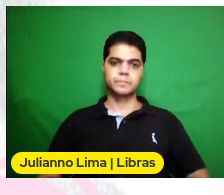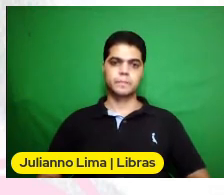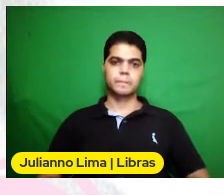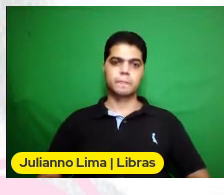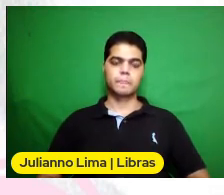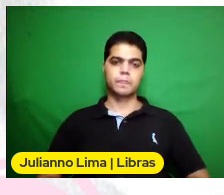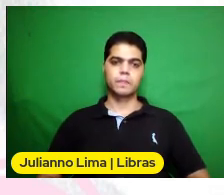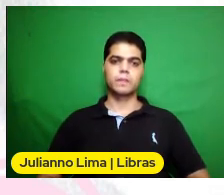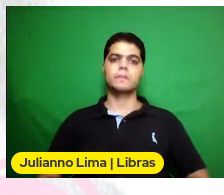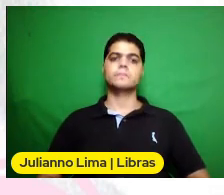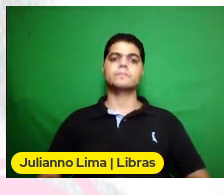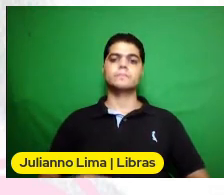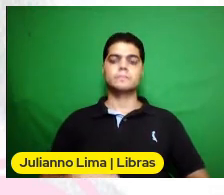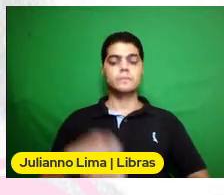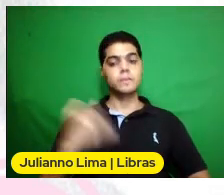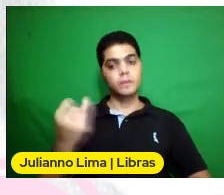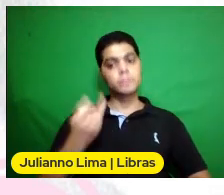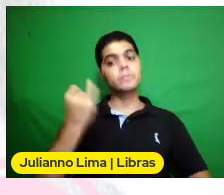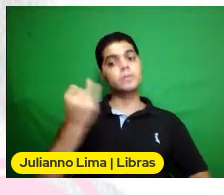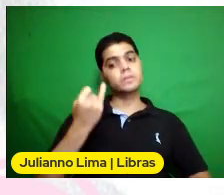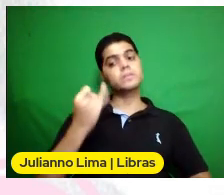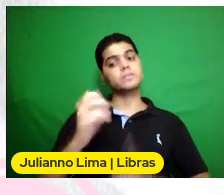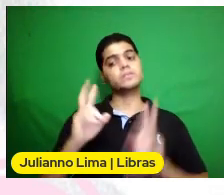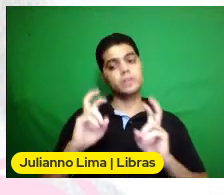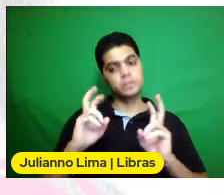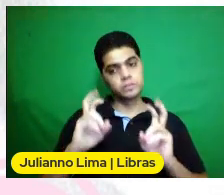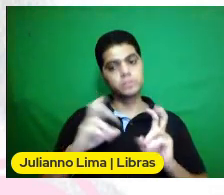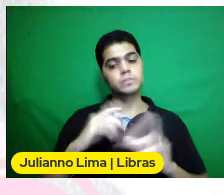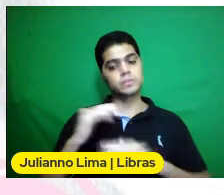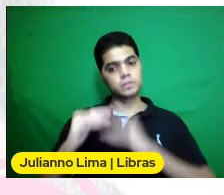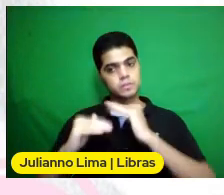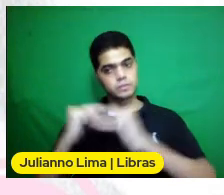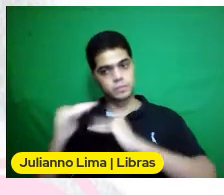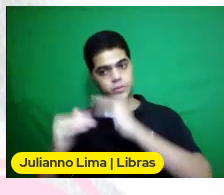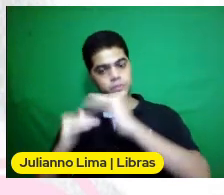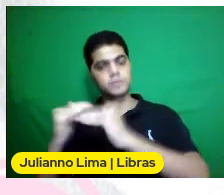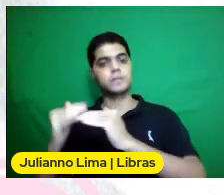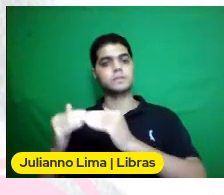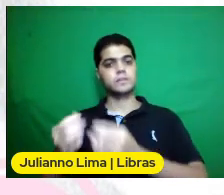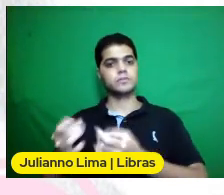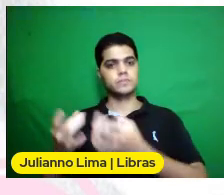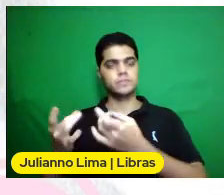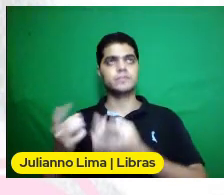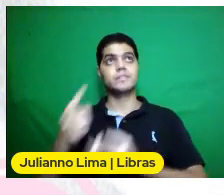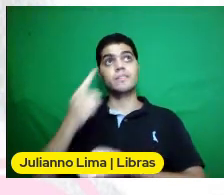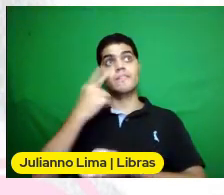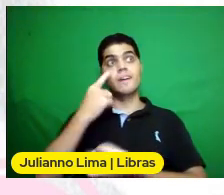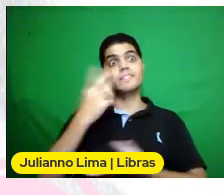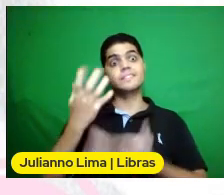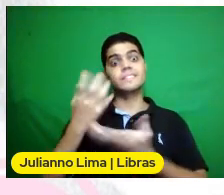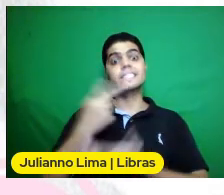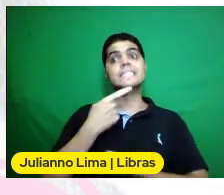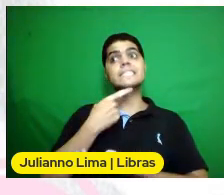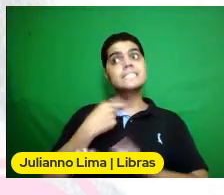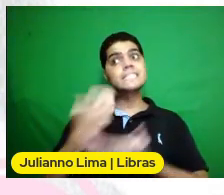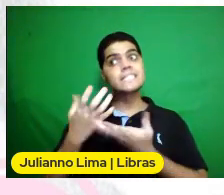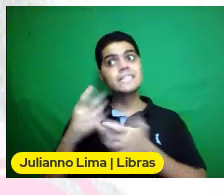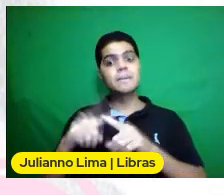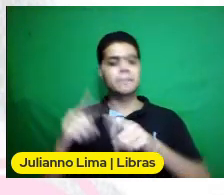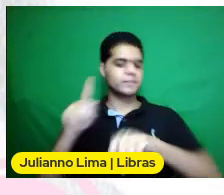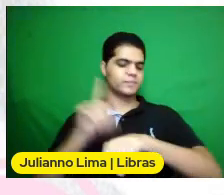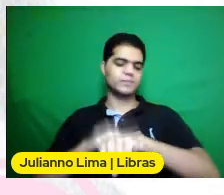é importante mesmo essa questão do processo. A gente teve até a intenção de fazer isso. A gente não teve